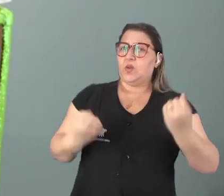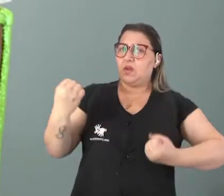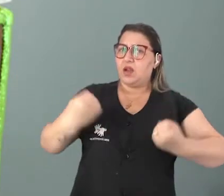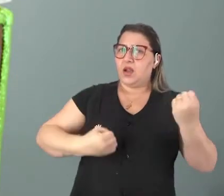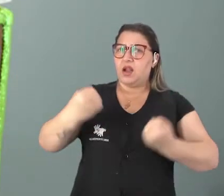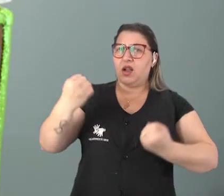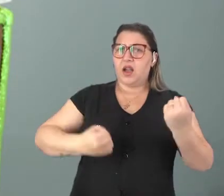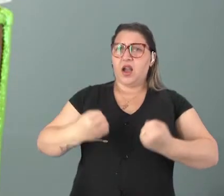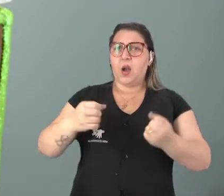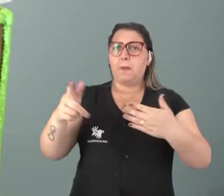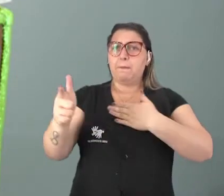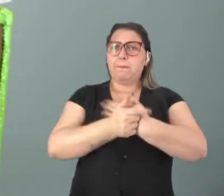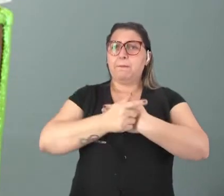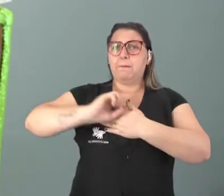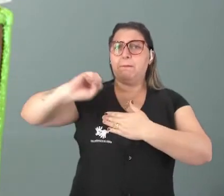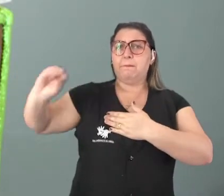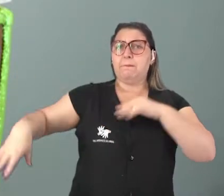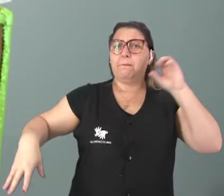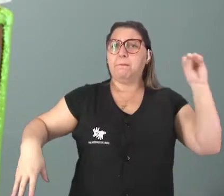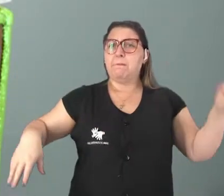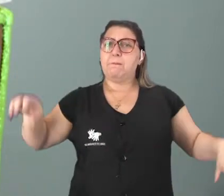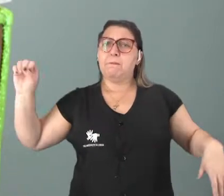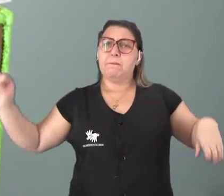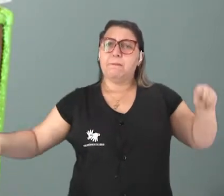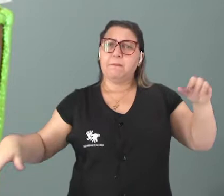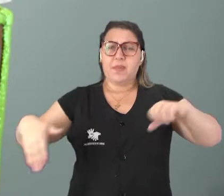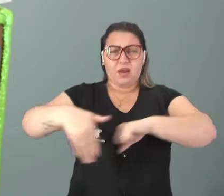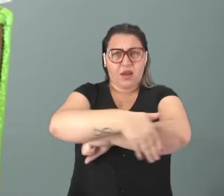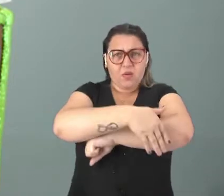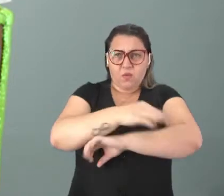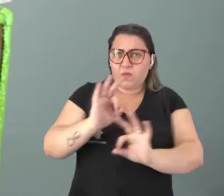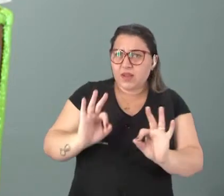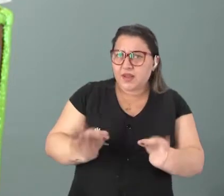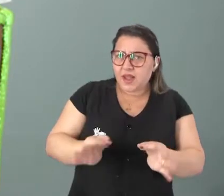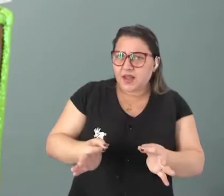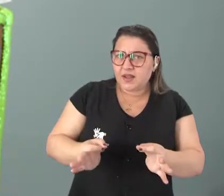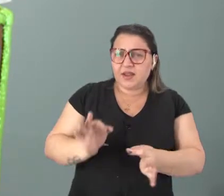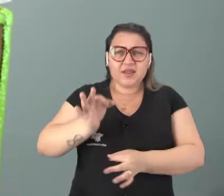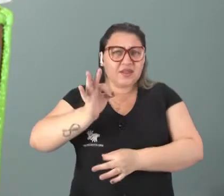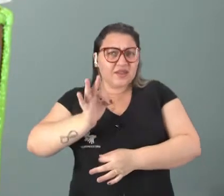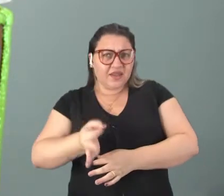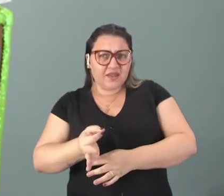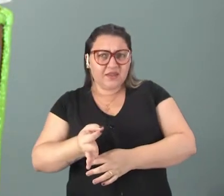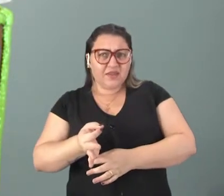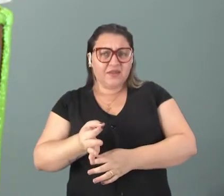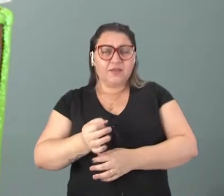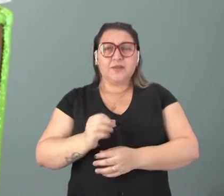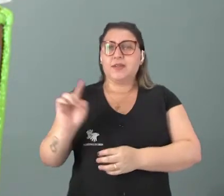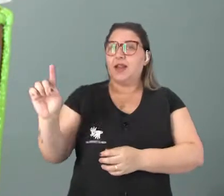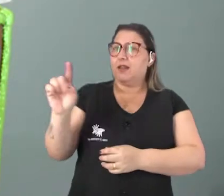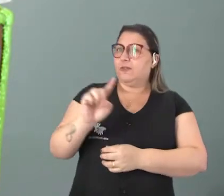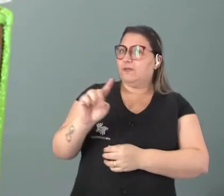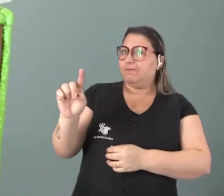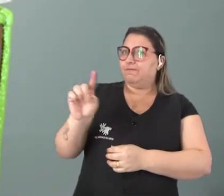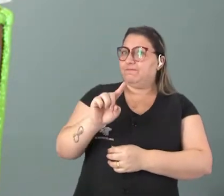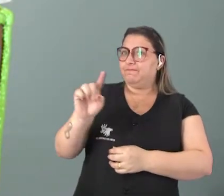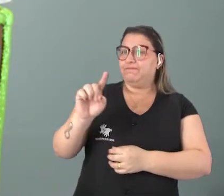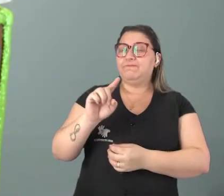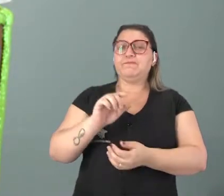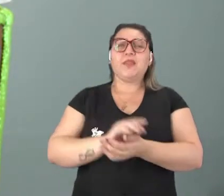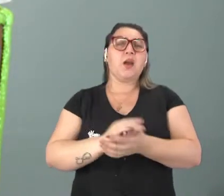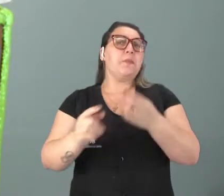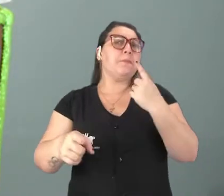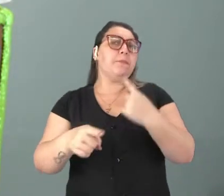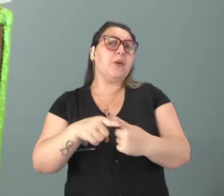e jogar papel, lixo pelo meio da rua? É correto isso? Não.